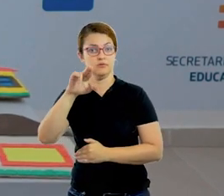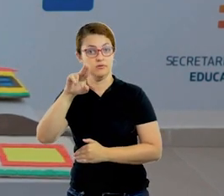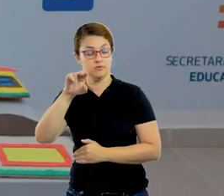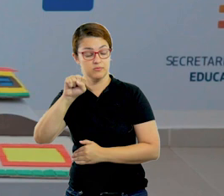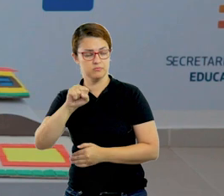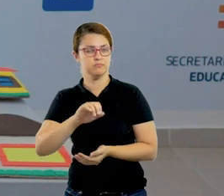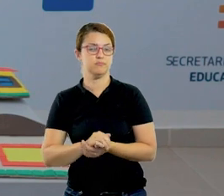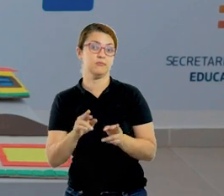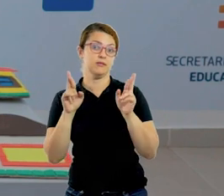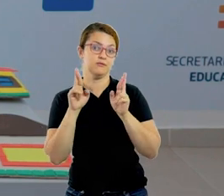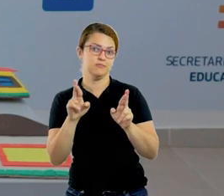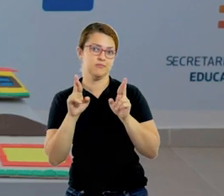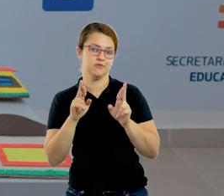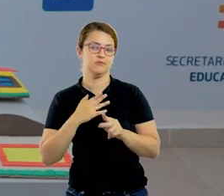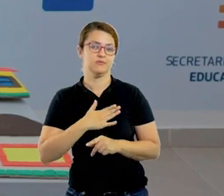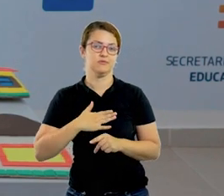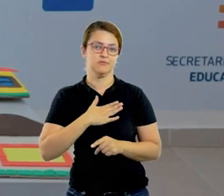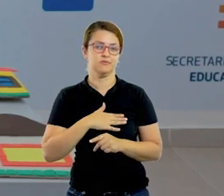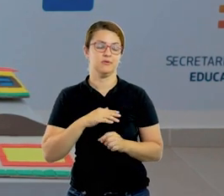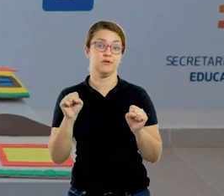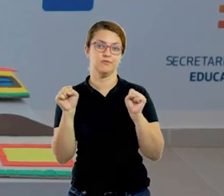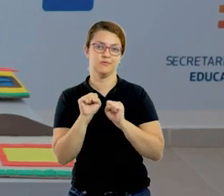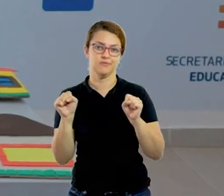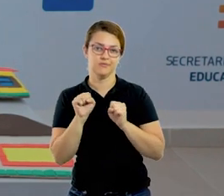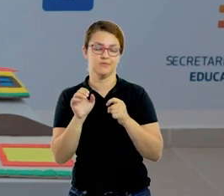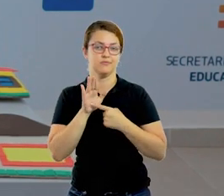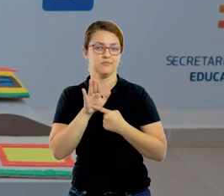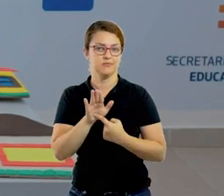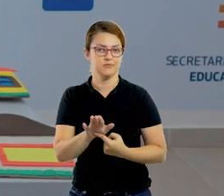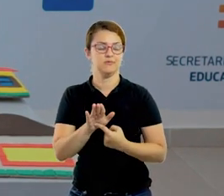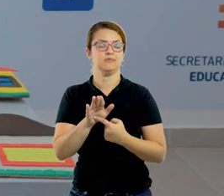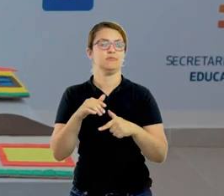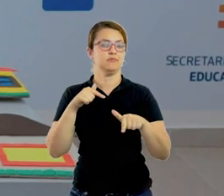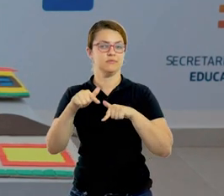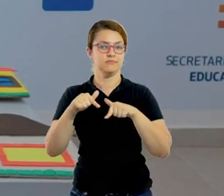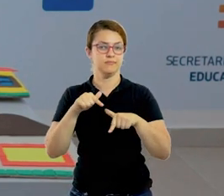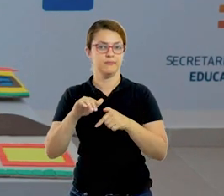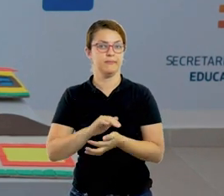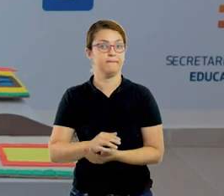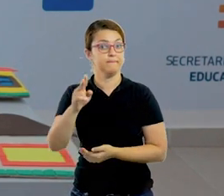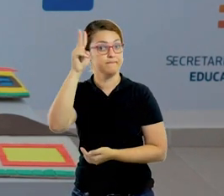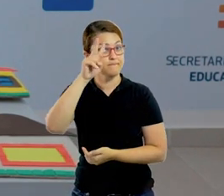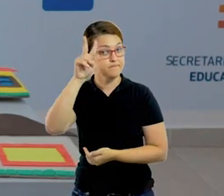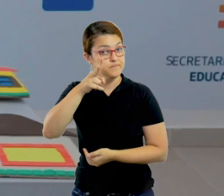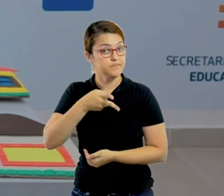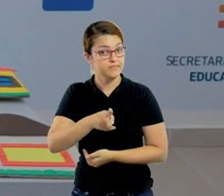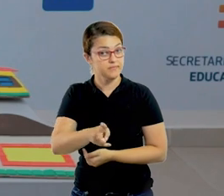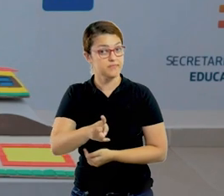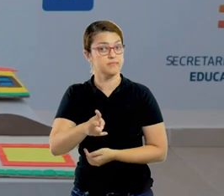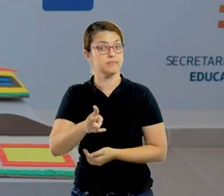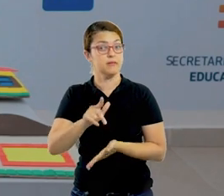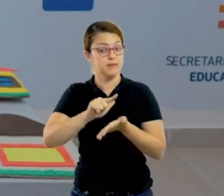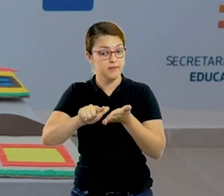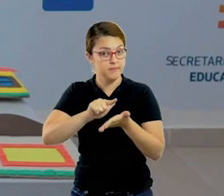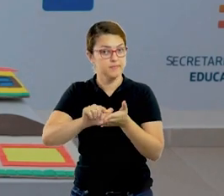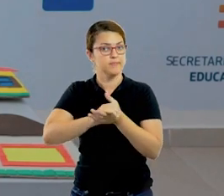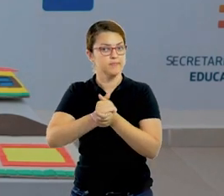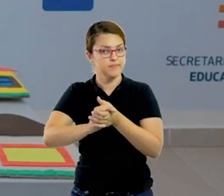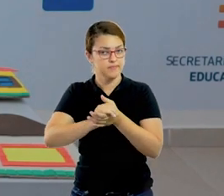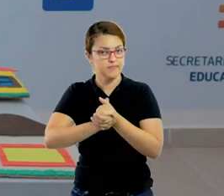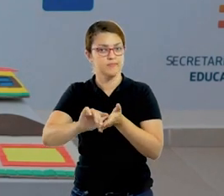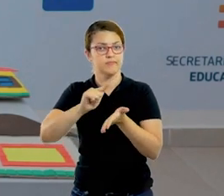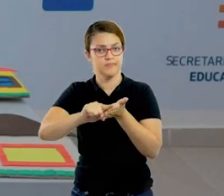vocês tenham gostado, porque eu adorei apresentar esse trabalho para vocês, tá bom? Lembre-se sempre, cuidar da higiene